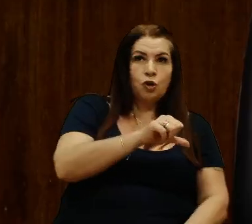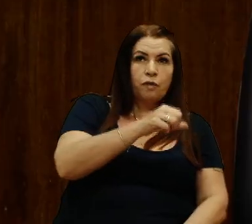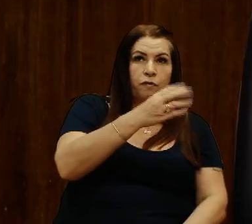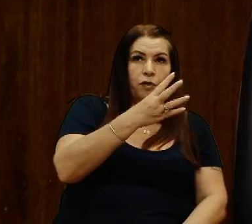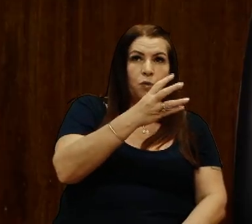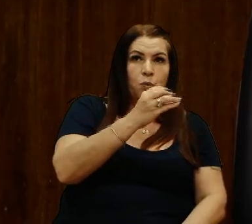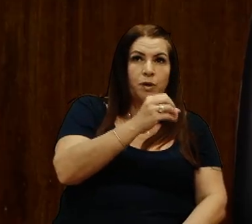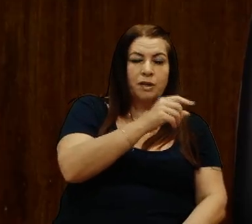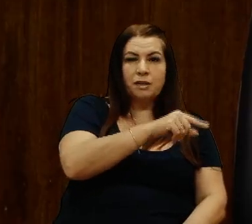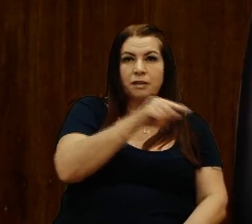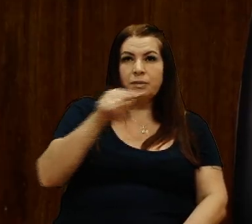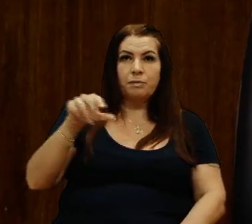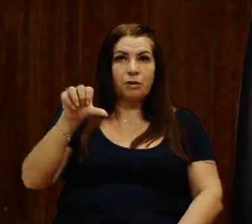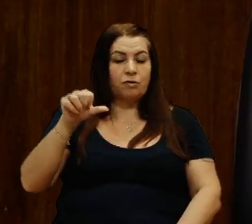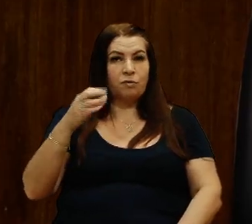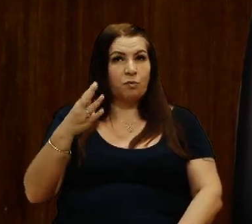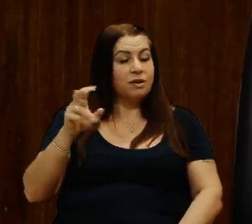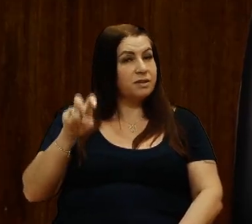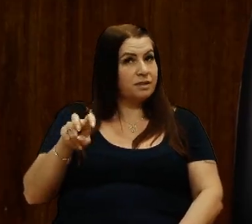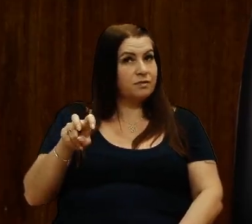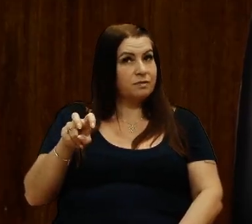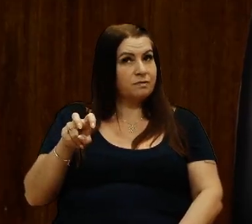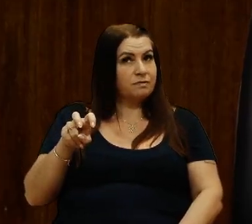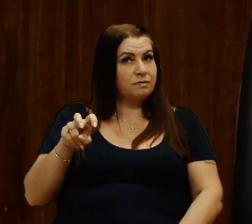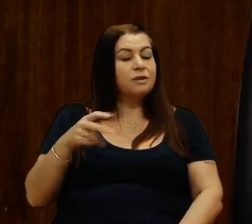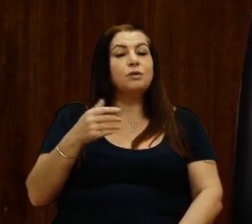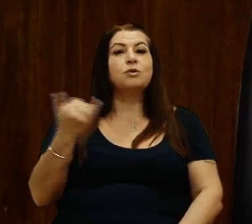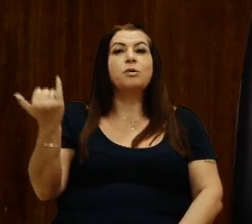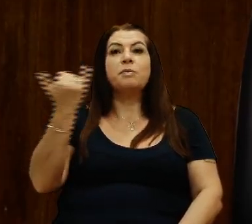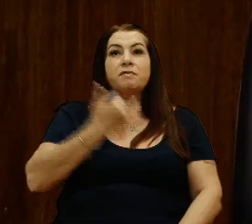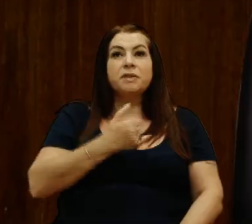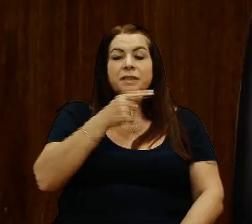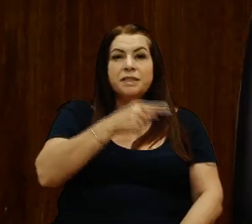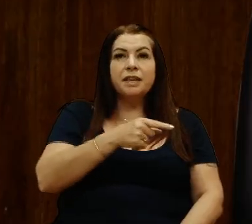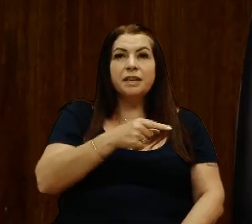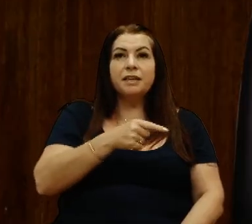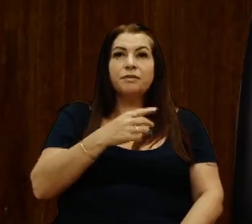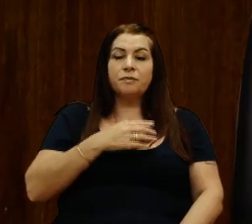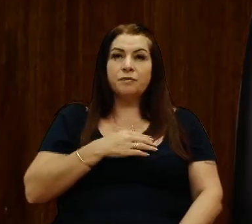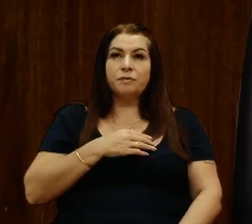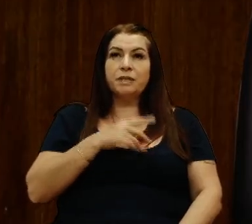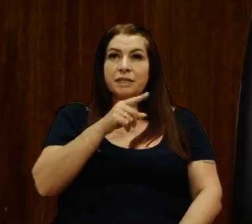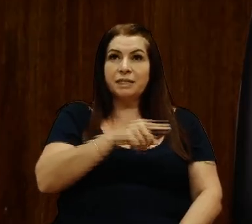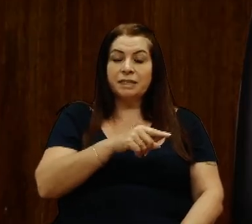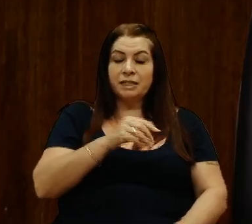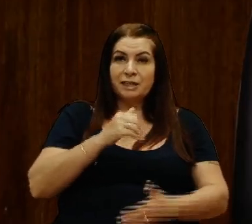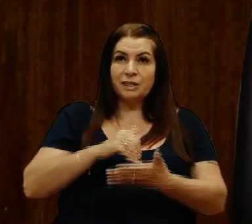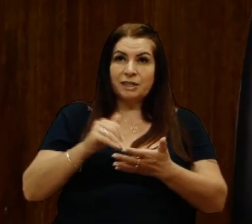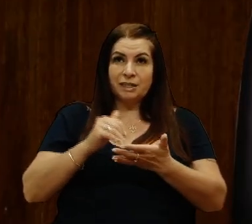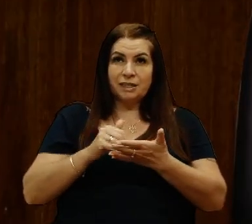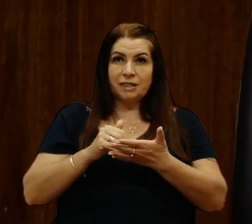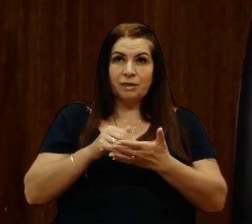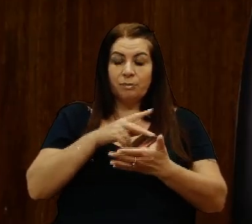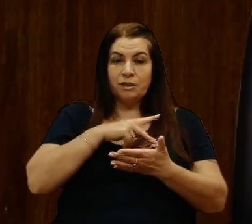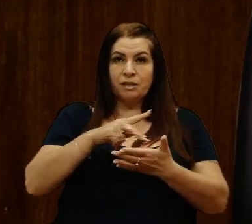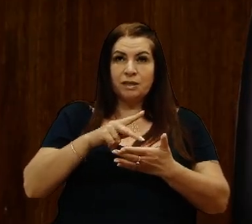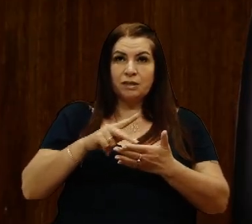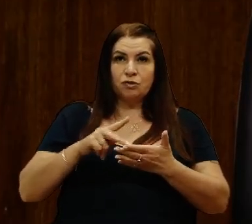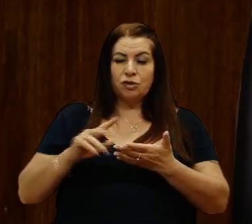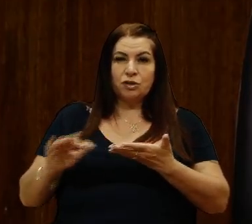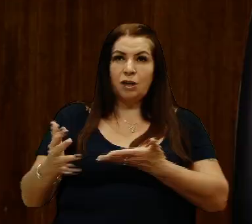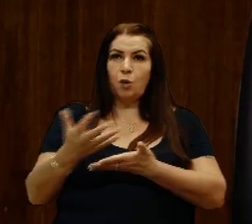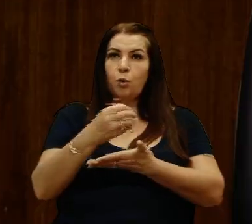9h45. E quando me informaram que ele seria o presidente da Codeca, eu perguntei se